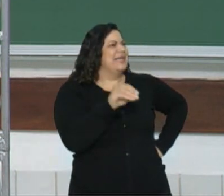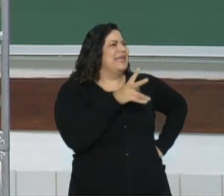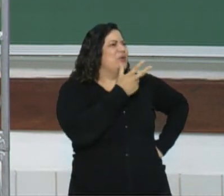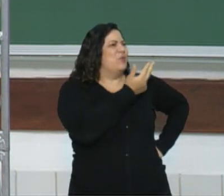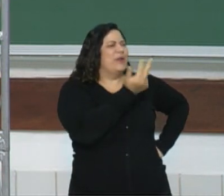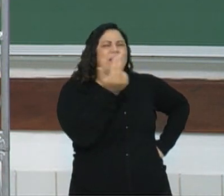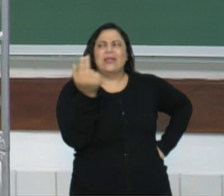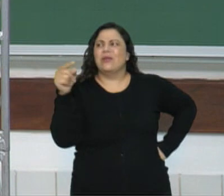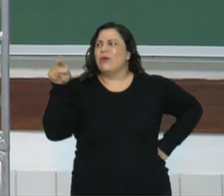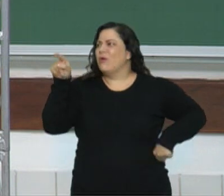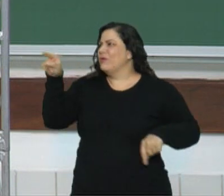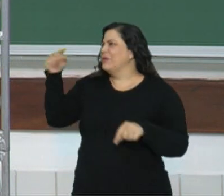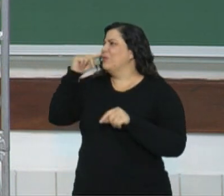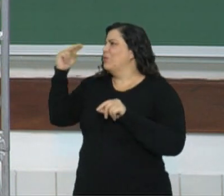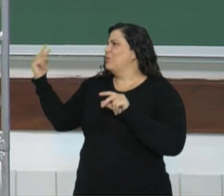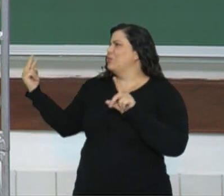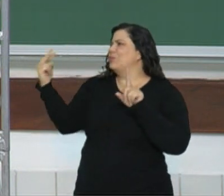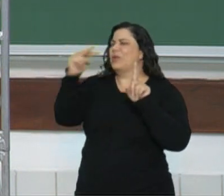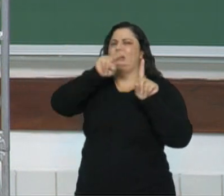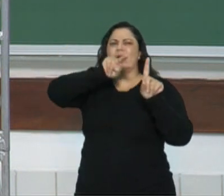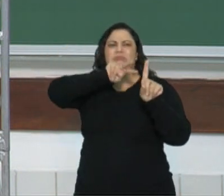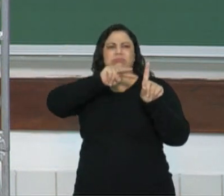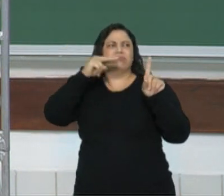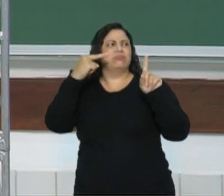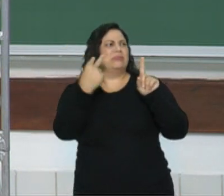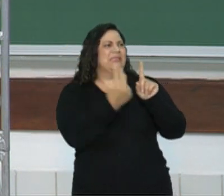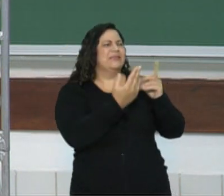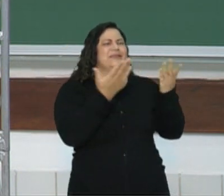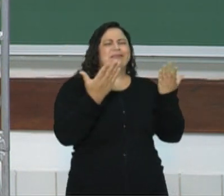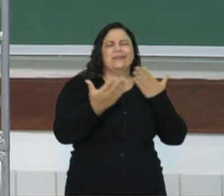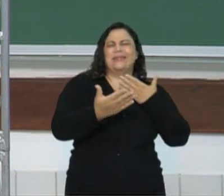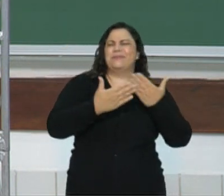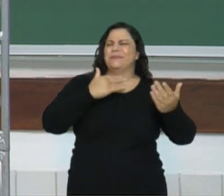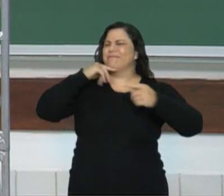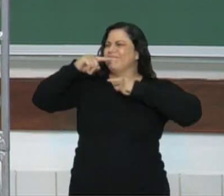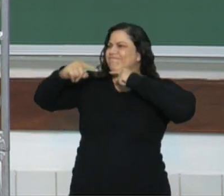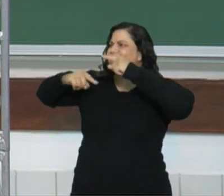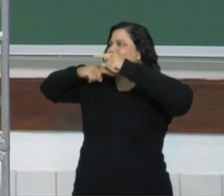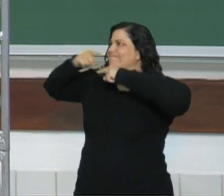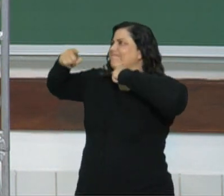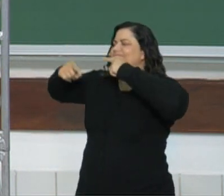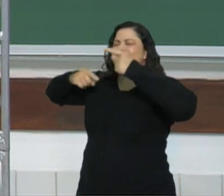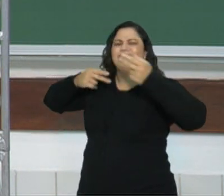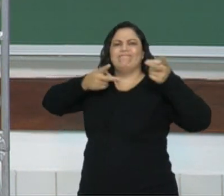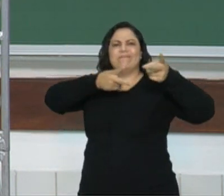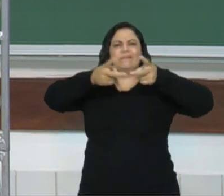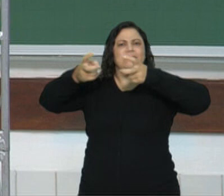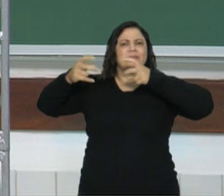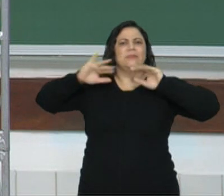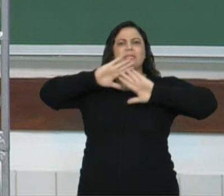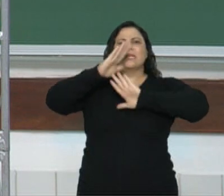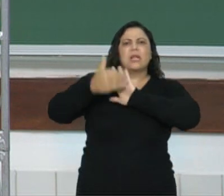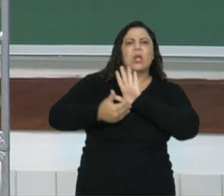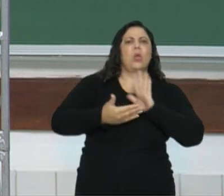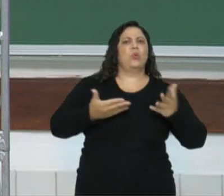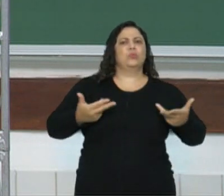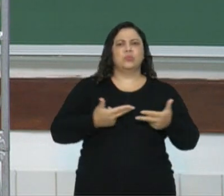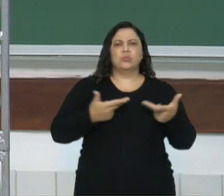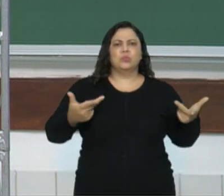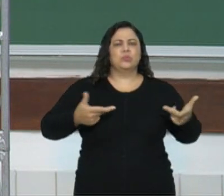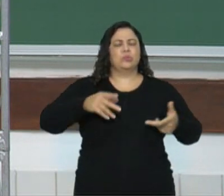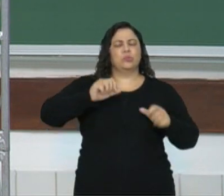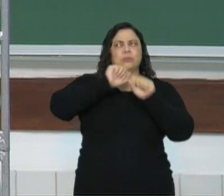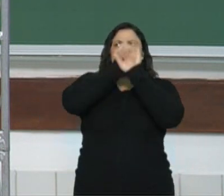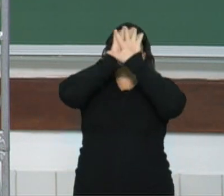branco que o outro vê? E aí está fazendo perguntas, é questionar tudo, desde uma coisa que parece